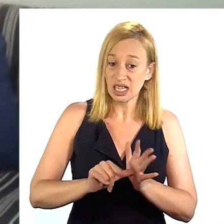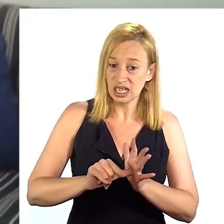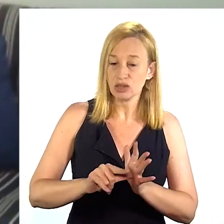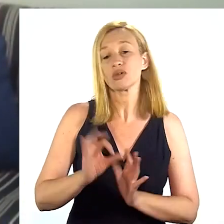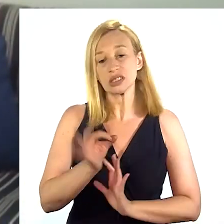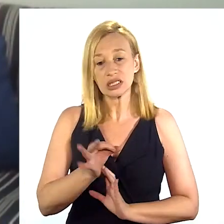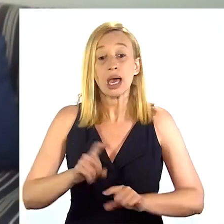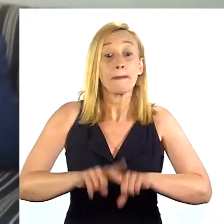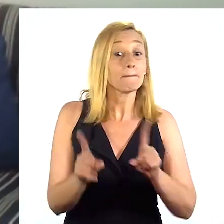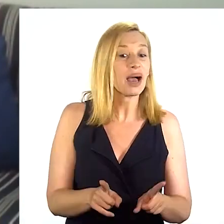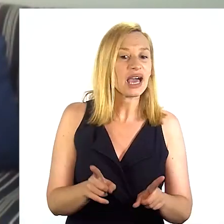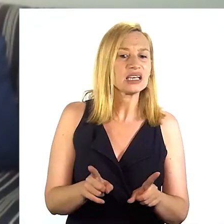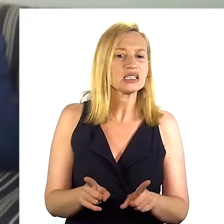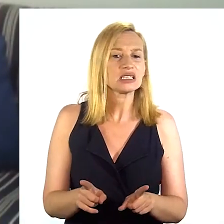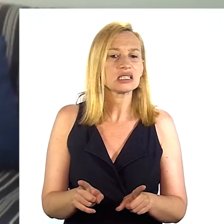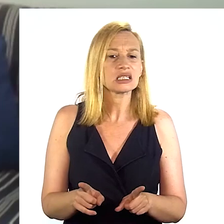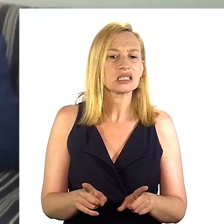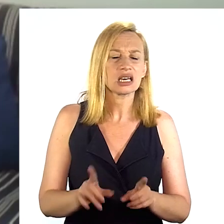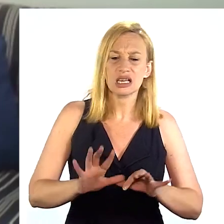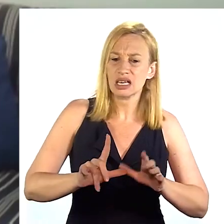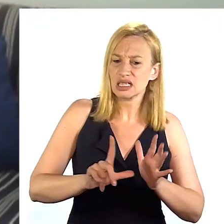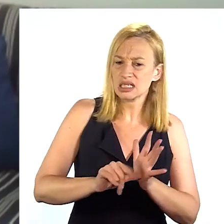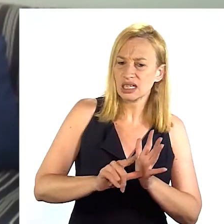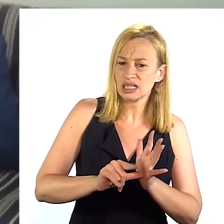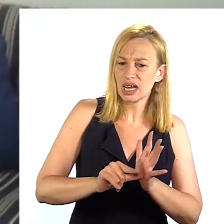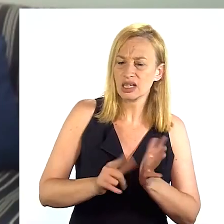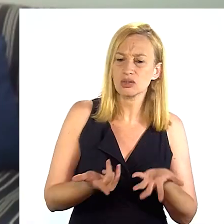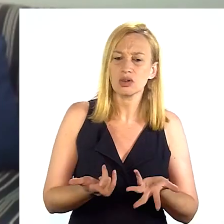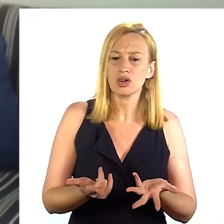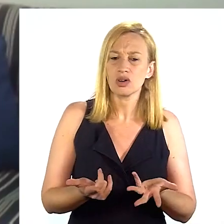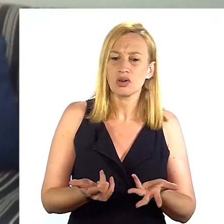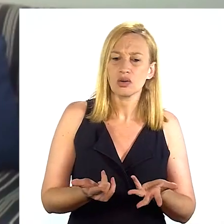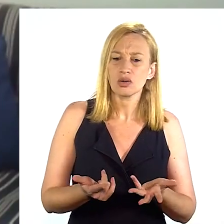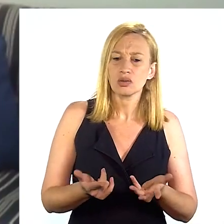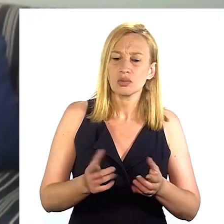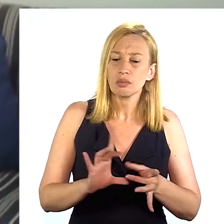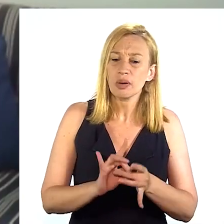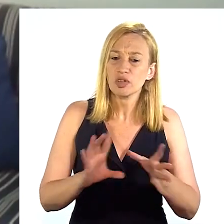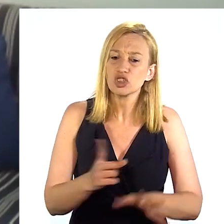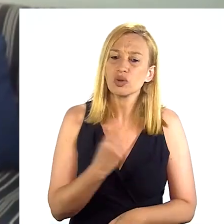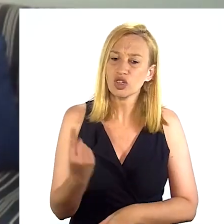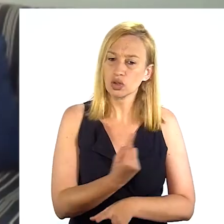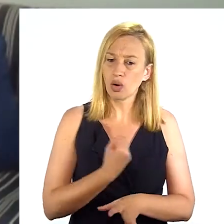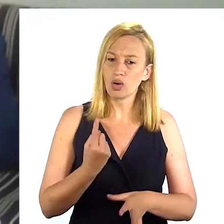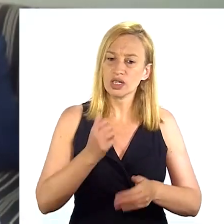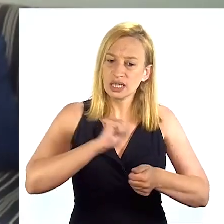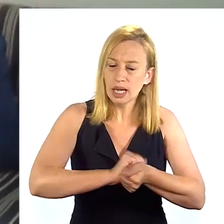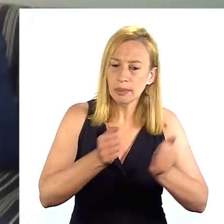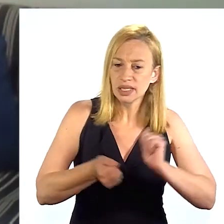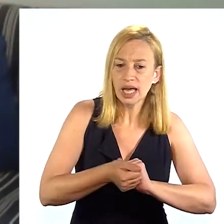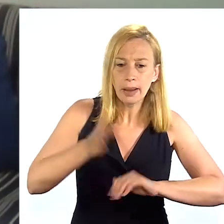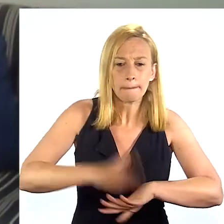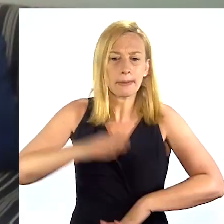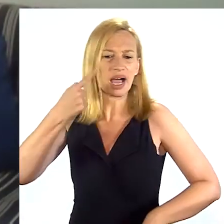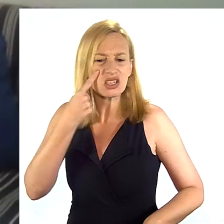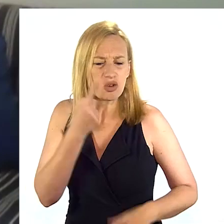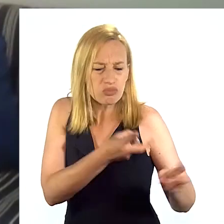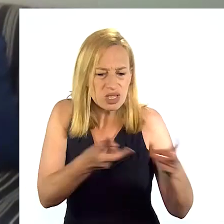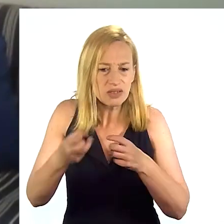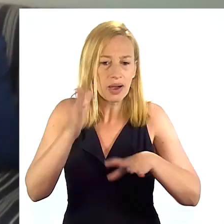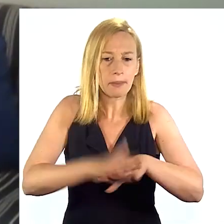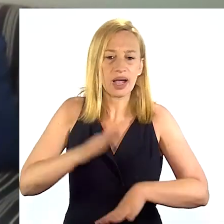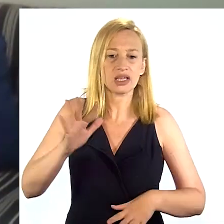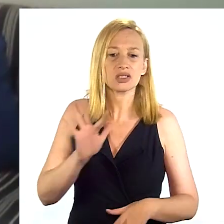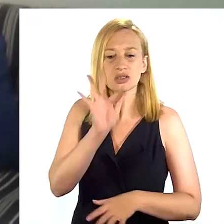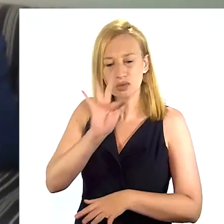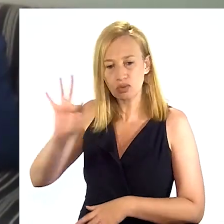um pouco, mas esse atraso teve um efeito benéfico que nos permitiu integrar mais pontos de